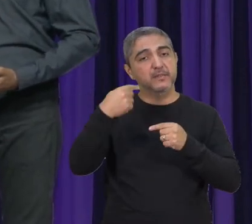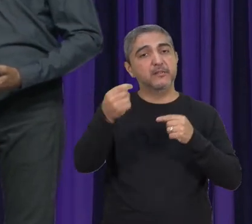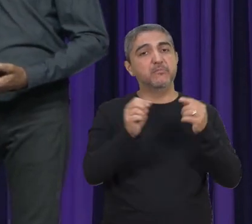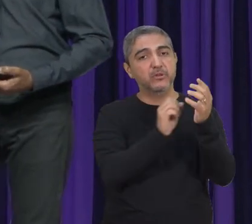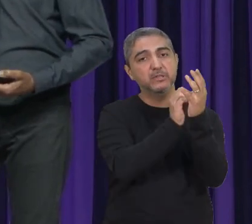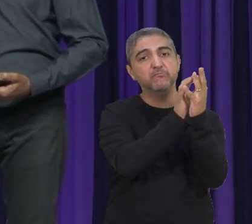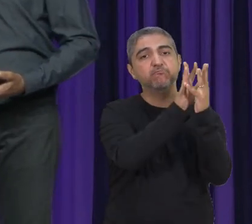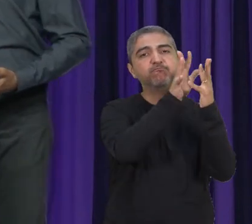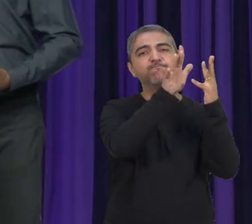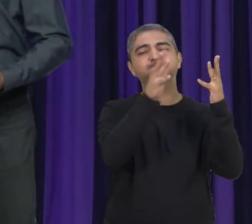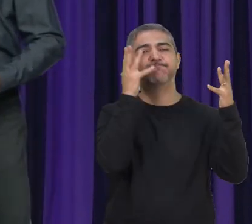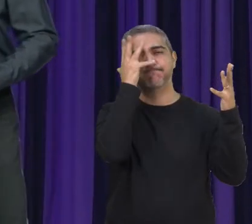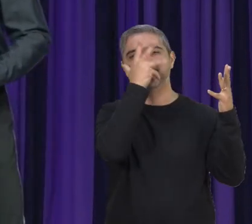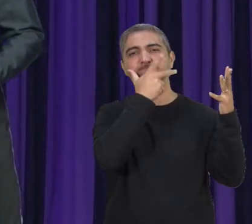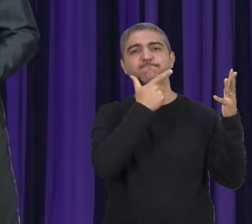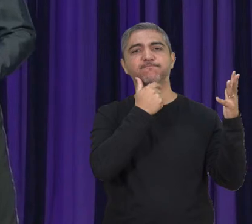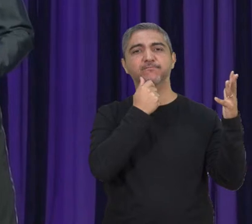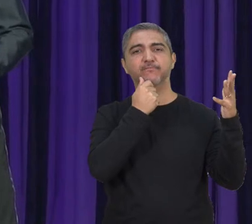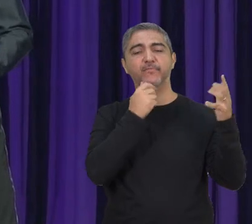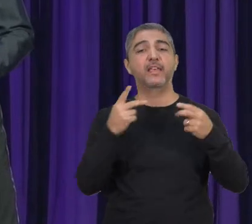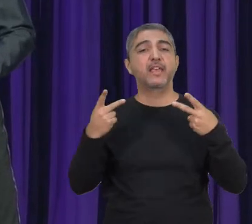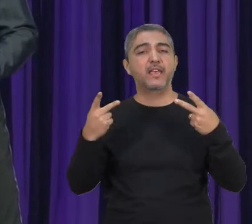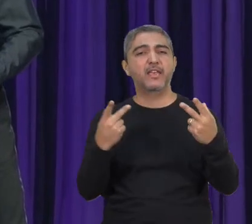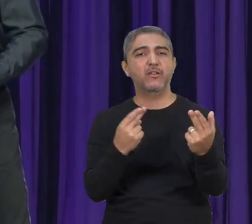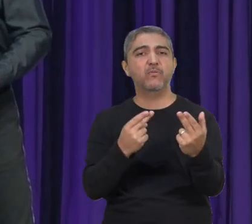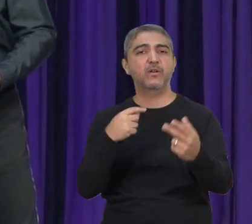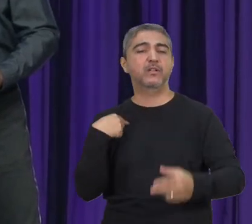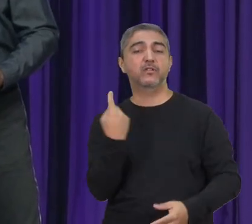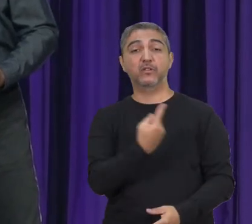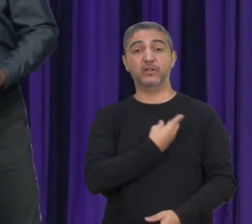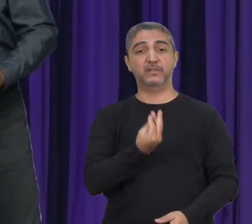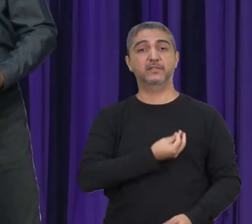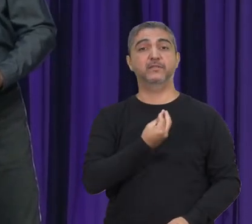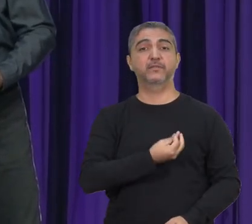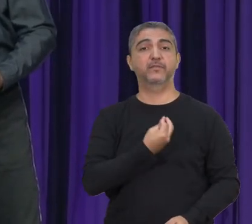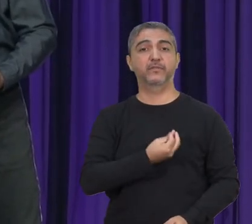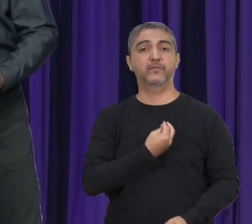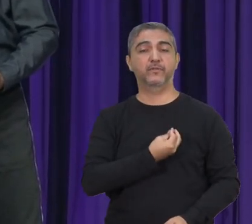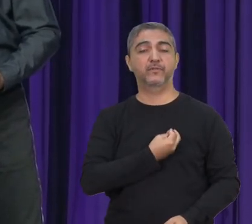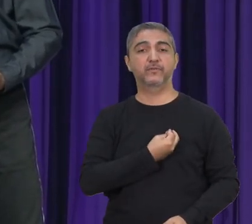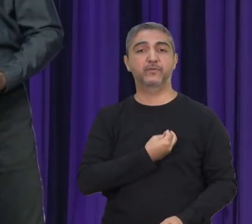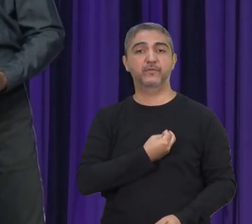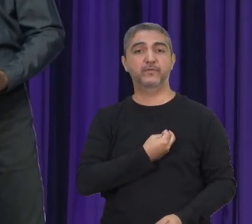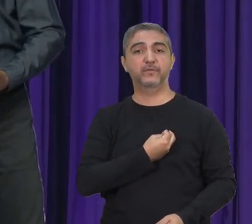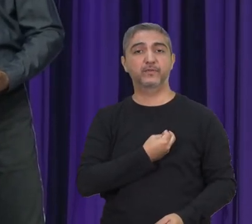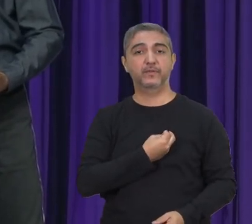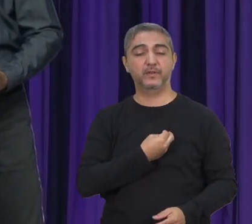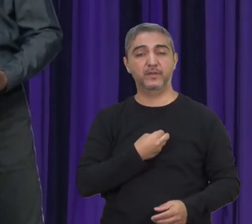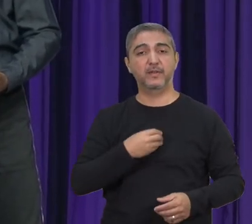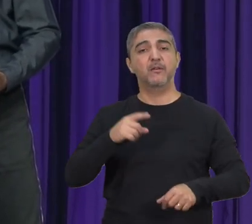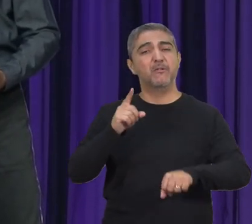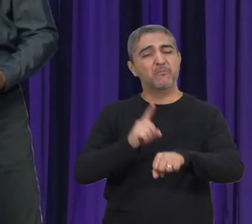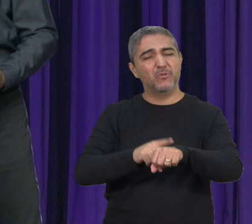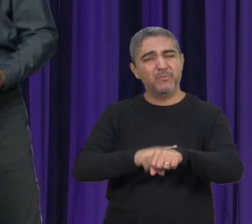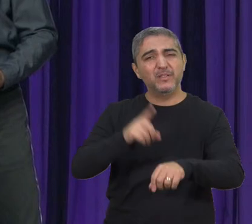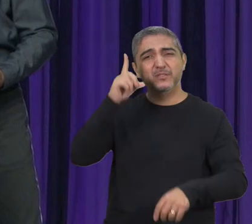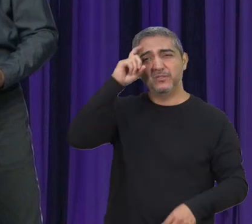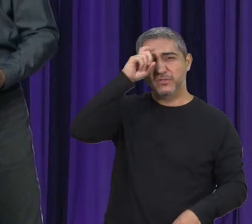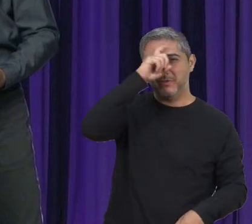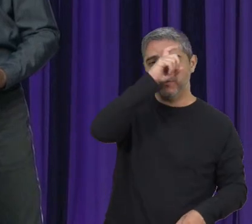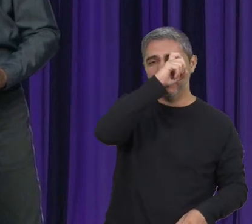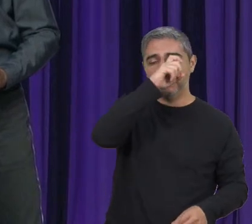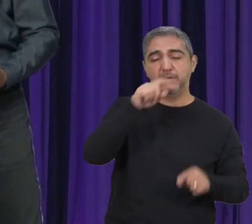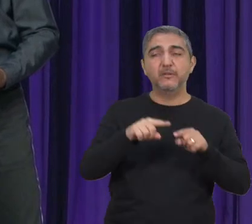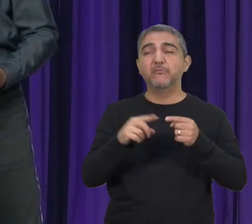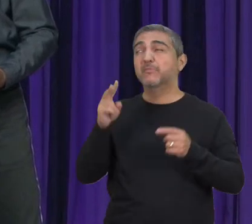sofrimento. Eu vejo a mão de Deus podando a minha vida para que eu possa amar de verdade.